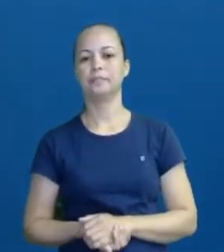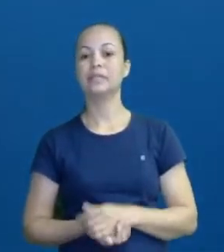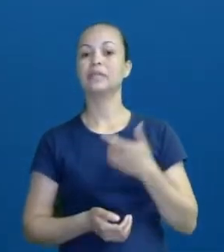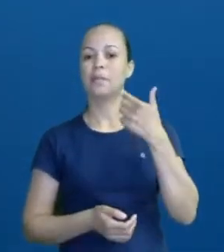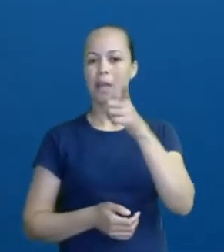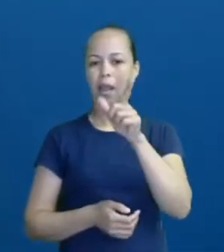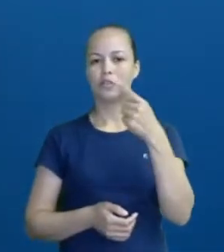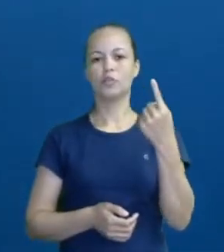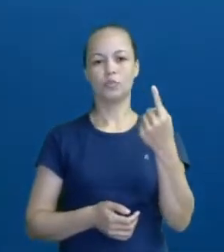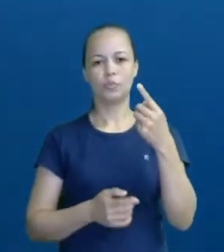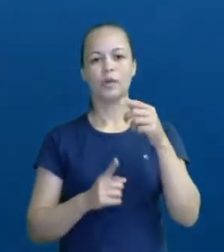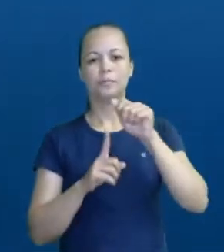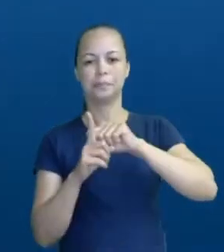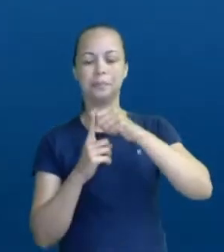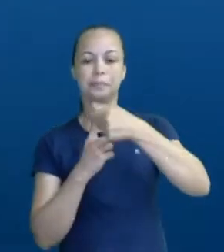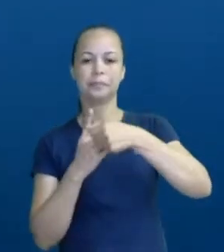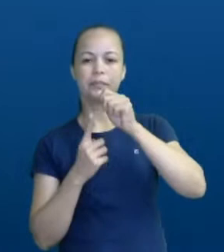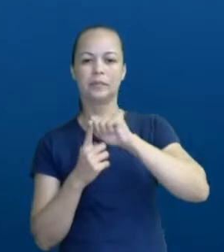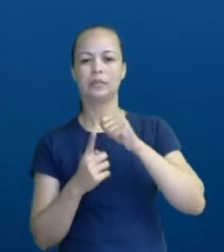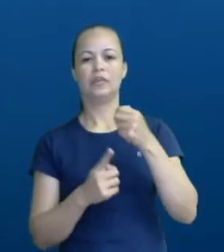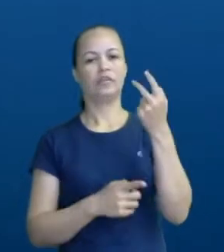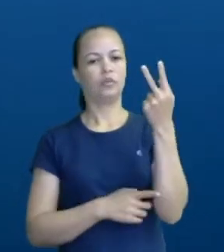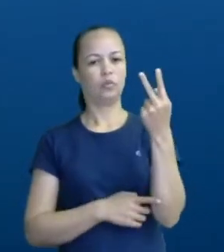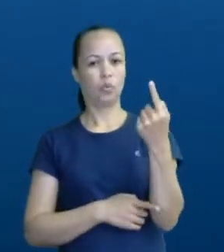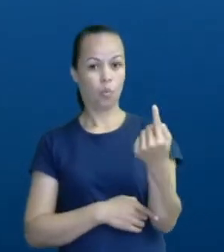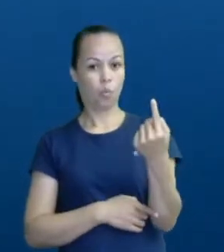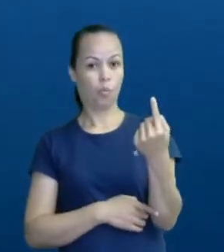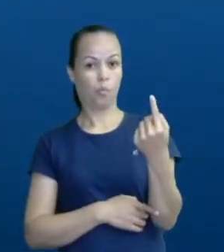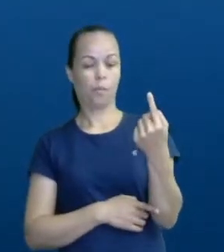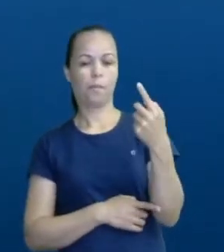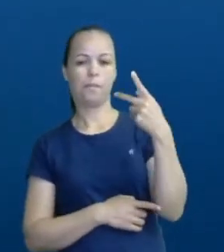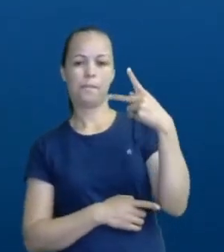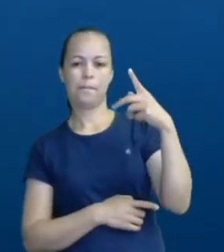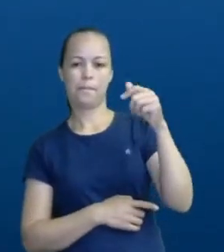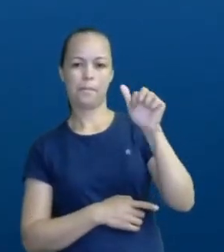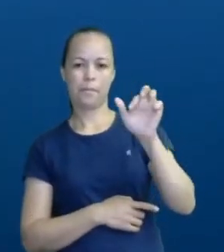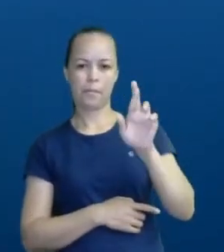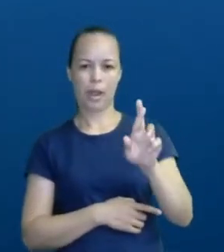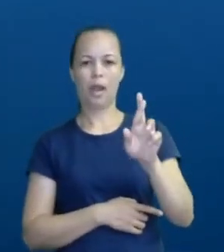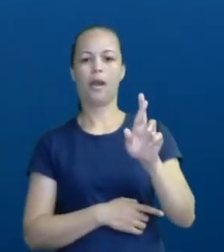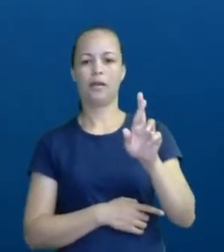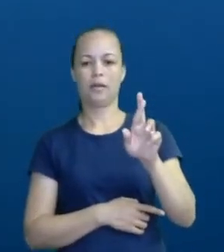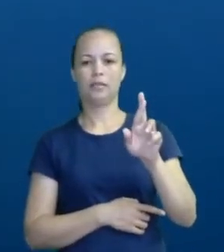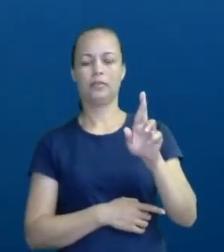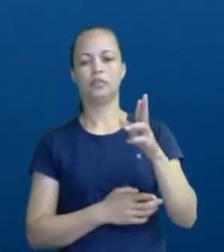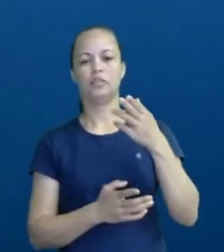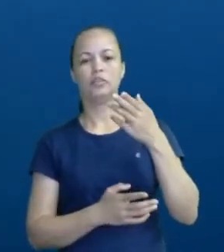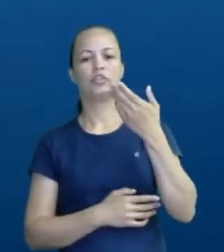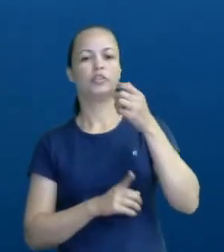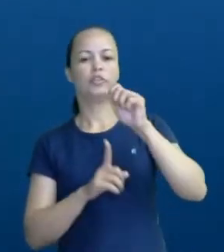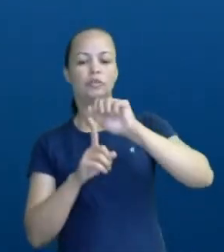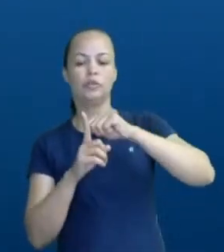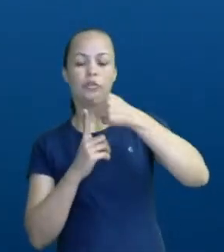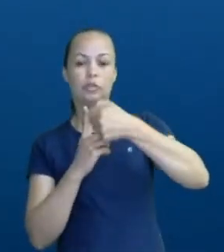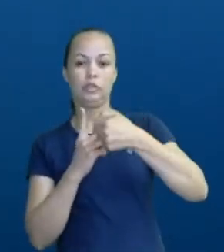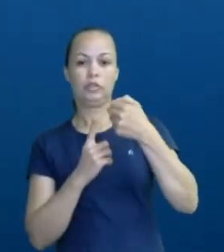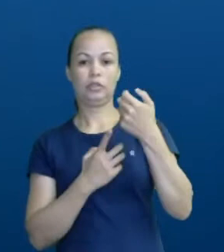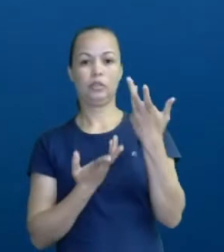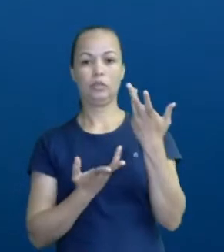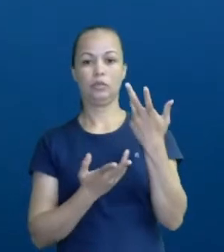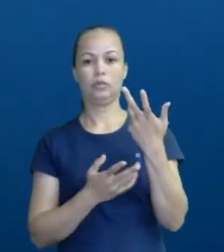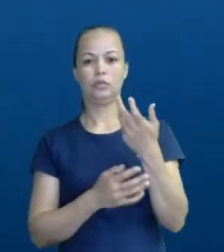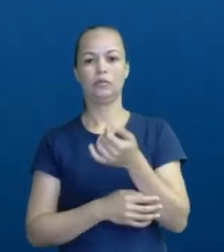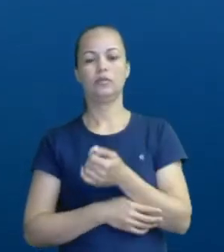Mais uma banana. Formei um par. Um par, 2